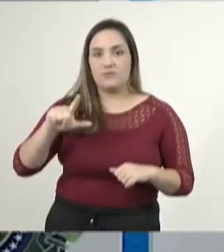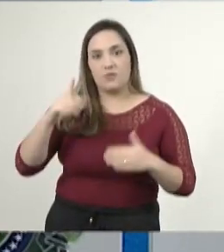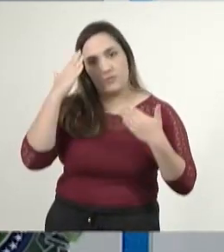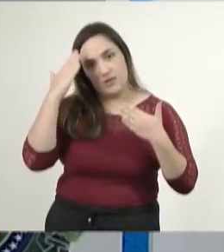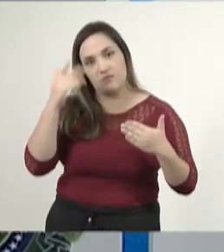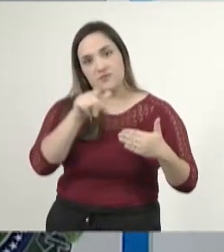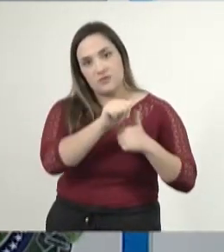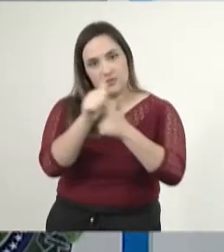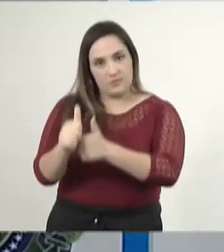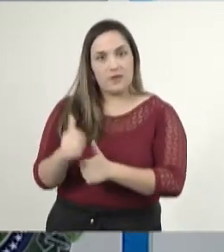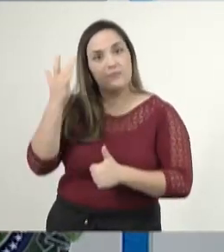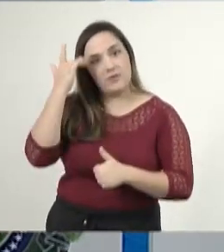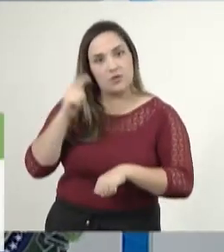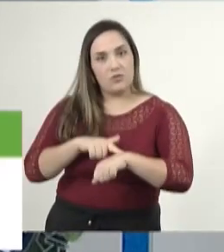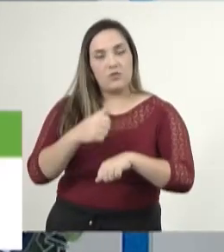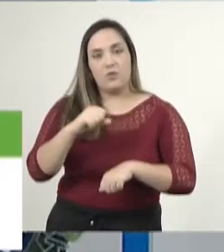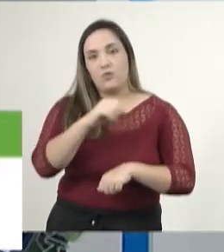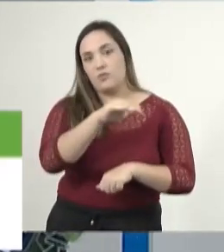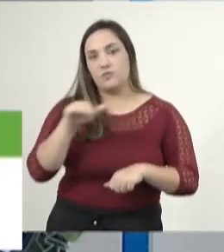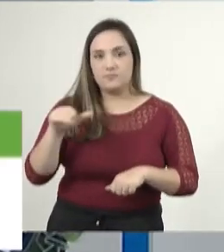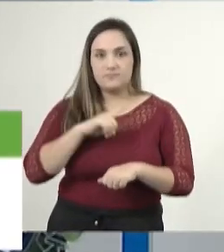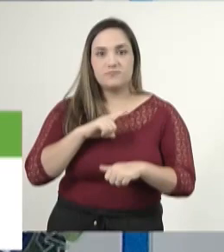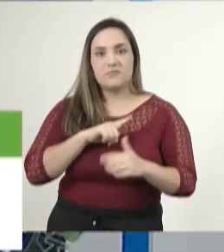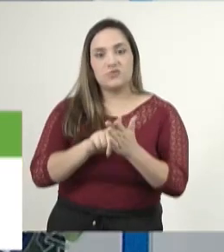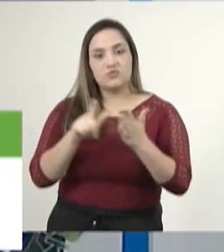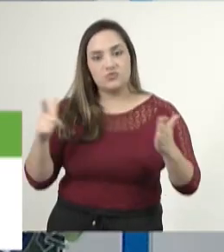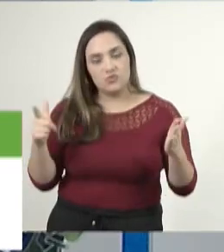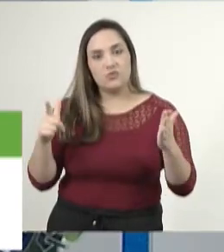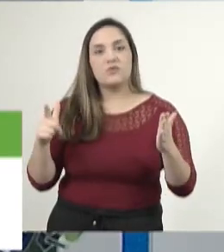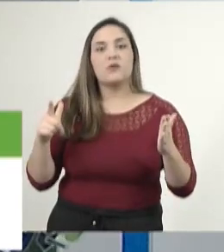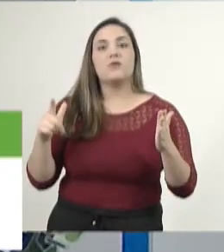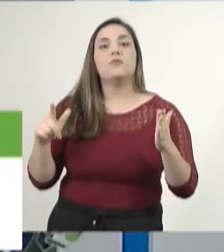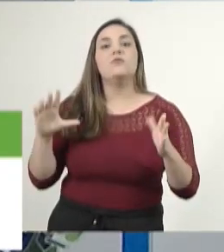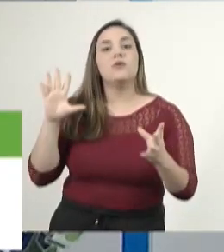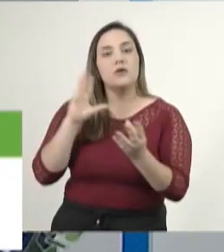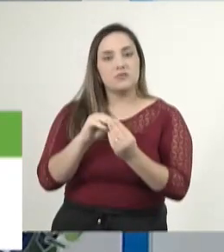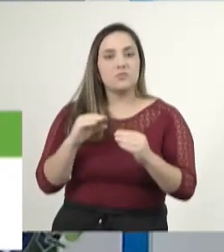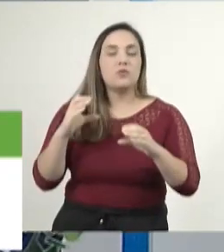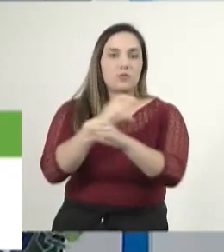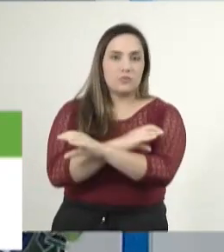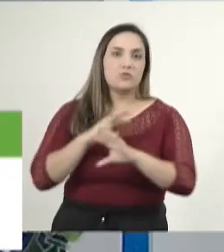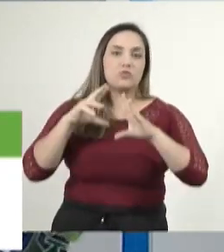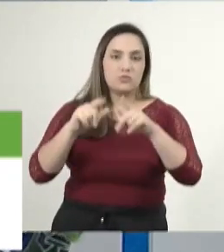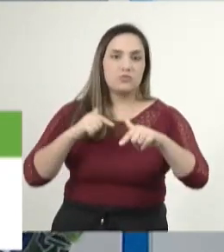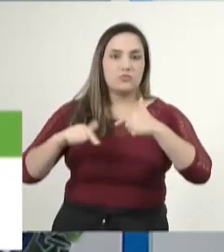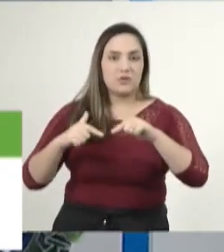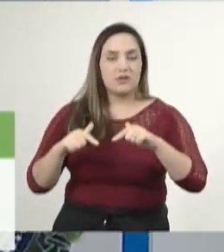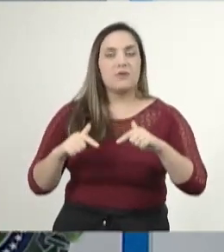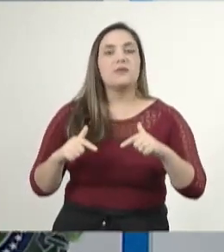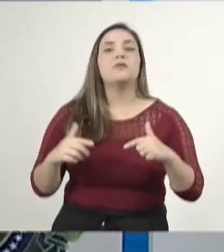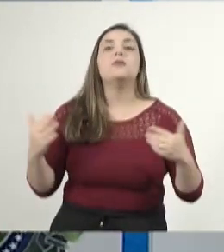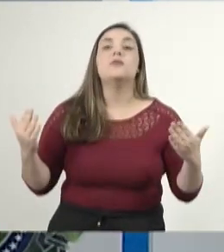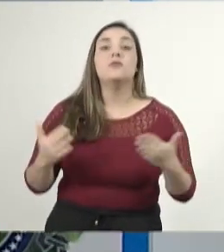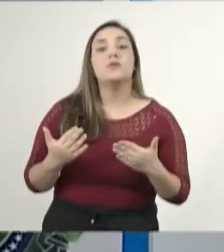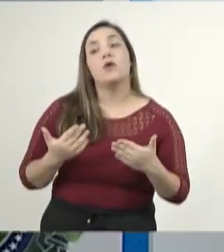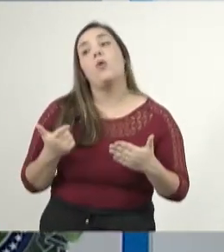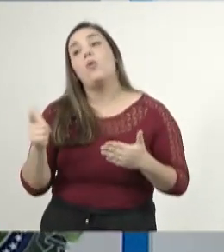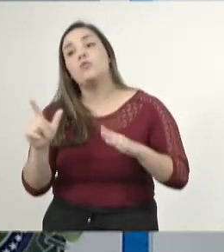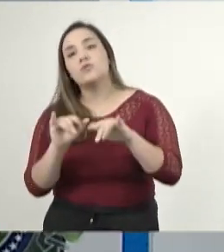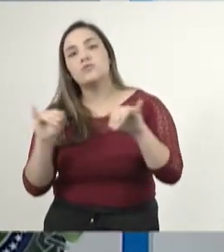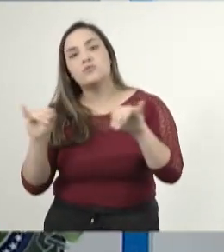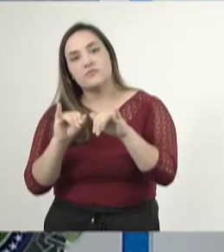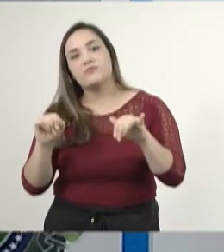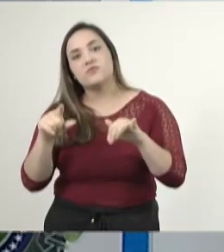Lembrando que amanhã, 8h30, ao vivo, tem Jornal Parlamentar com um resumo completo das ações da semana. Outras notícias você